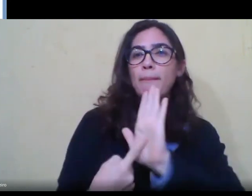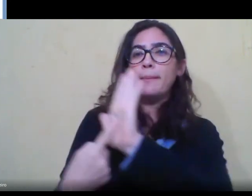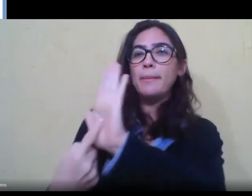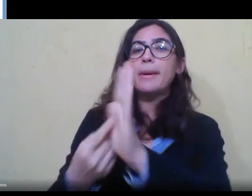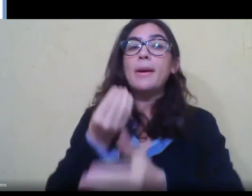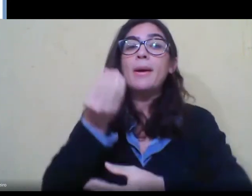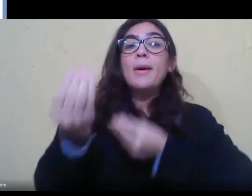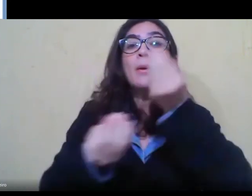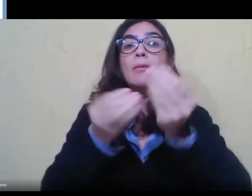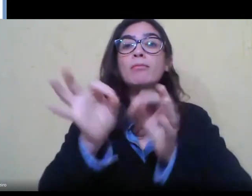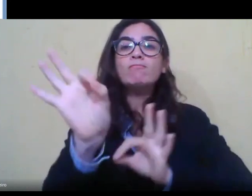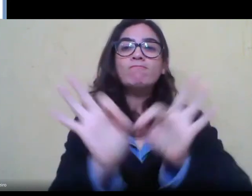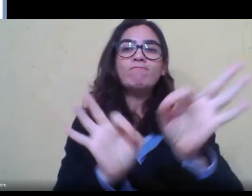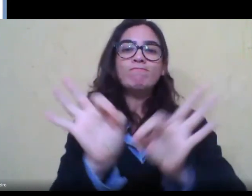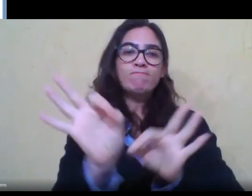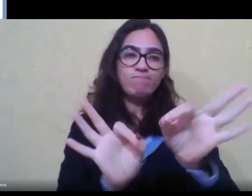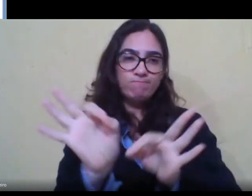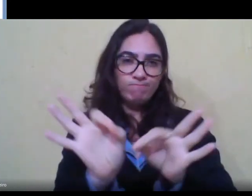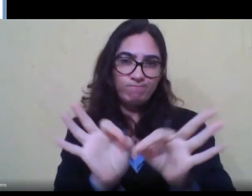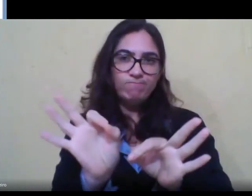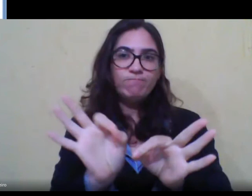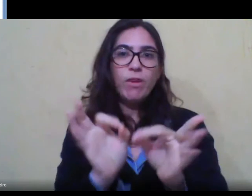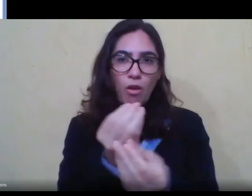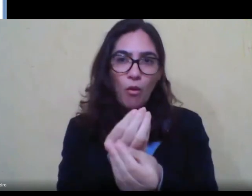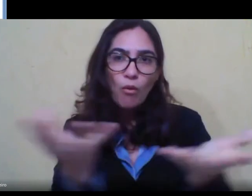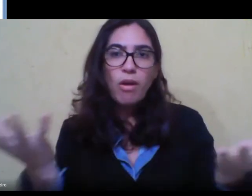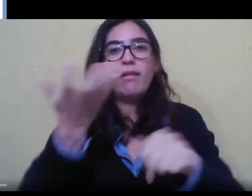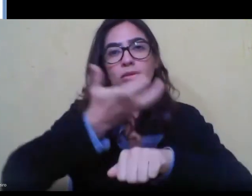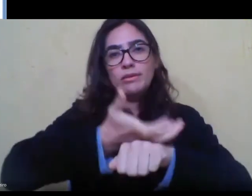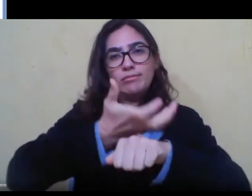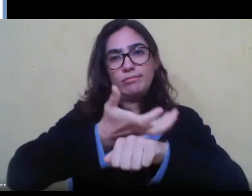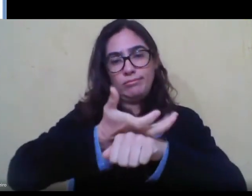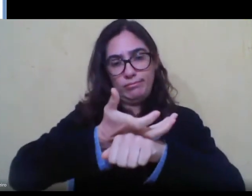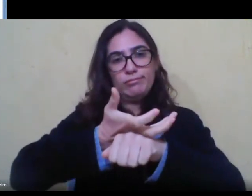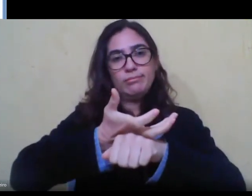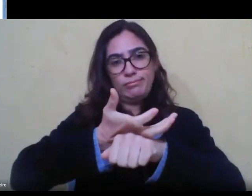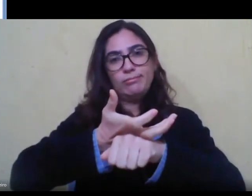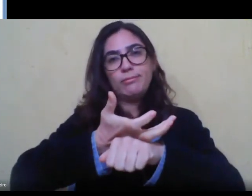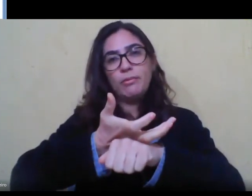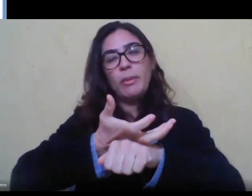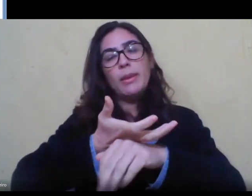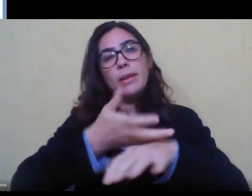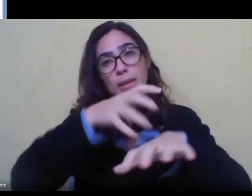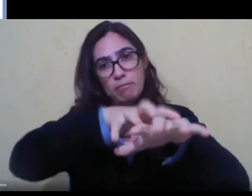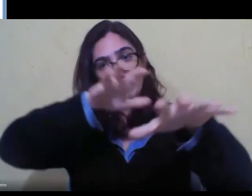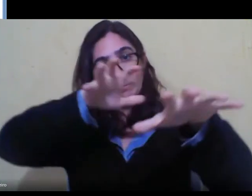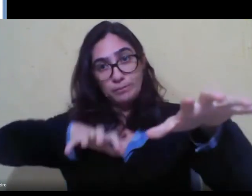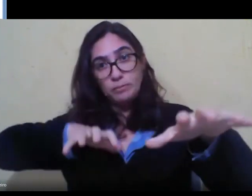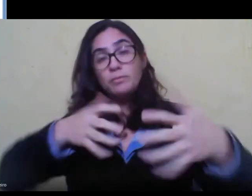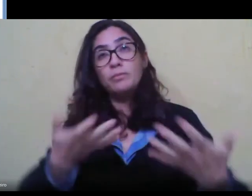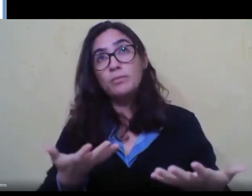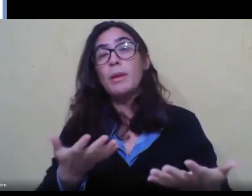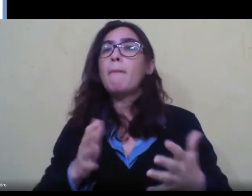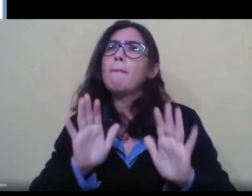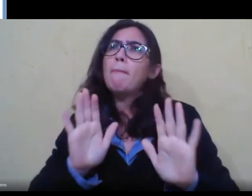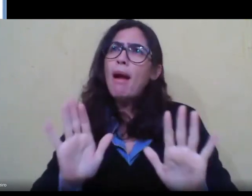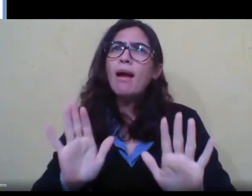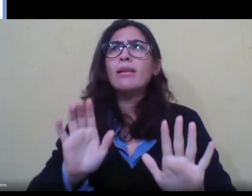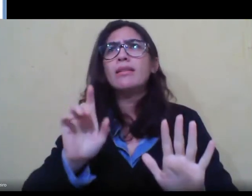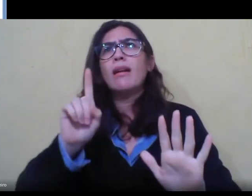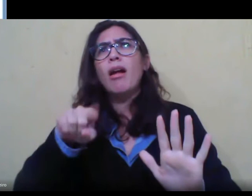foi organizado a oferta dessas disciplinas, né? Mas mesmo questão